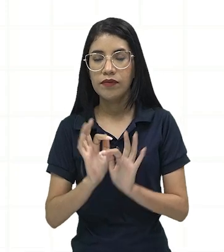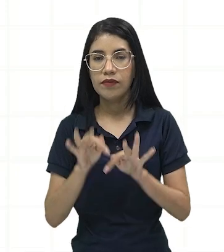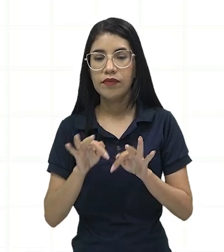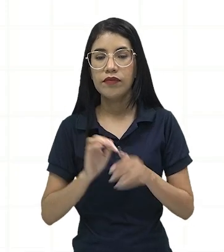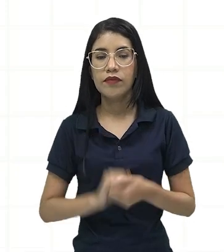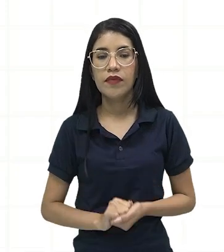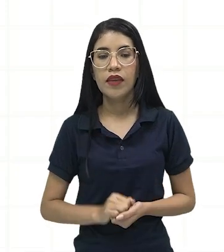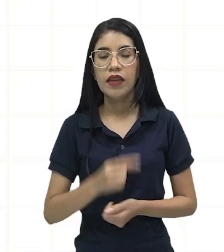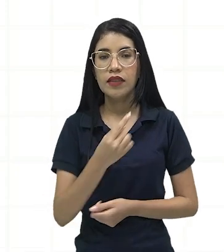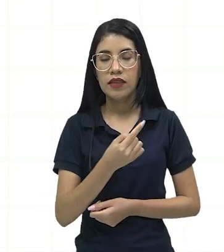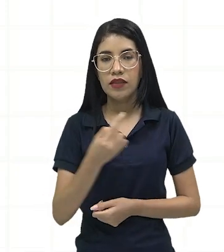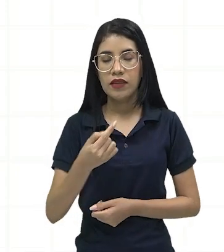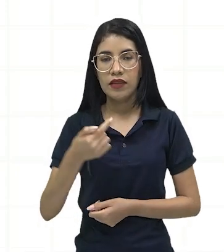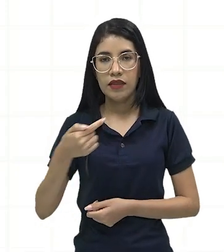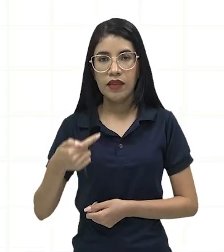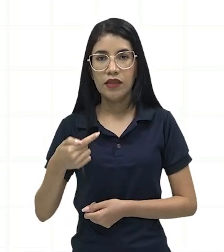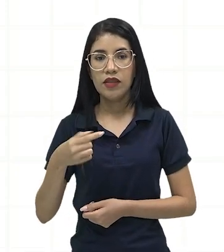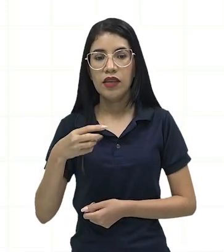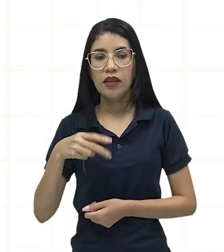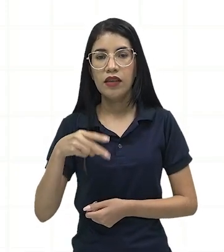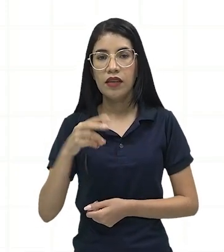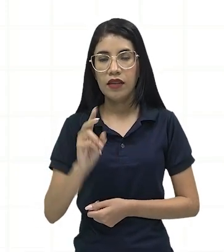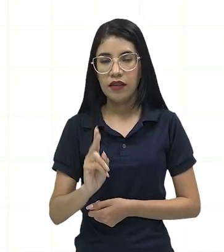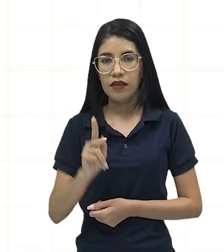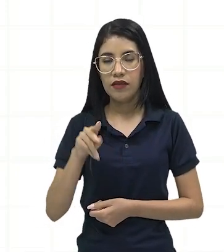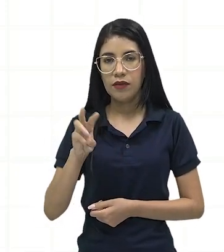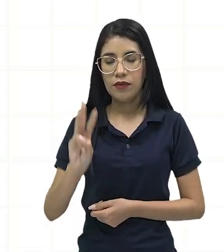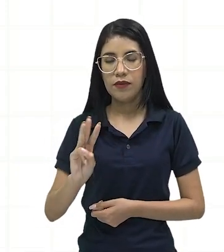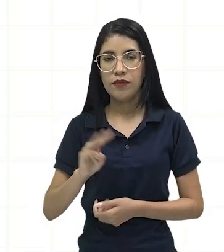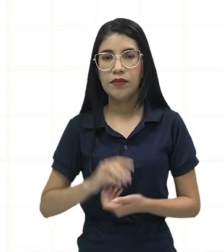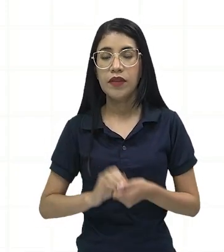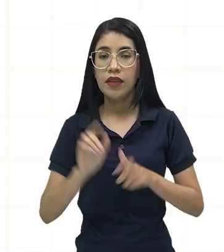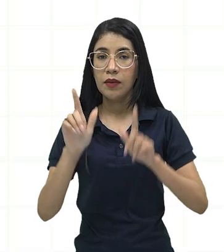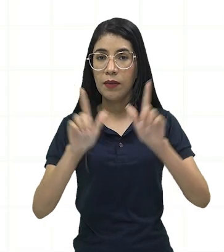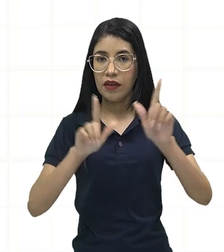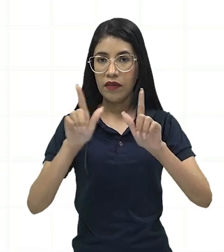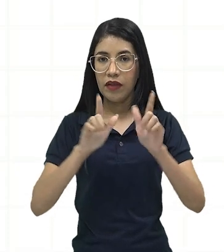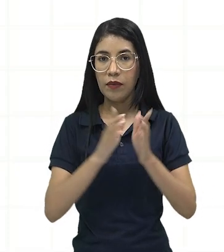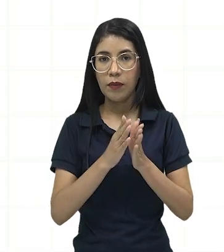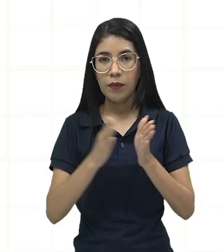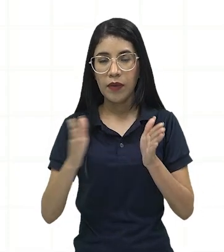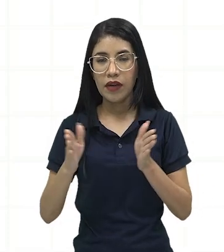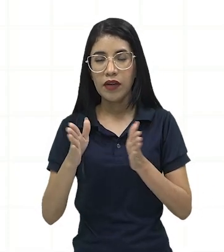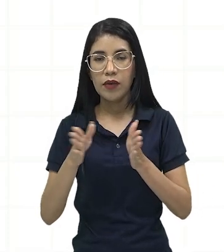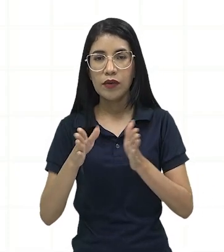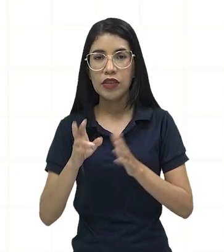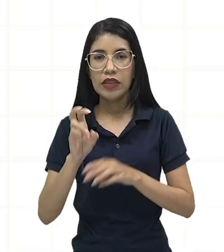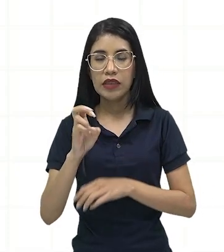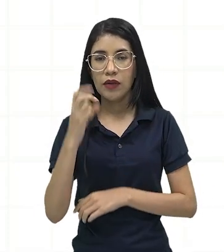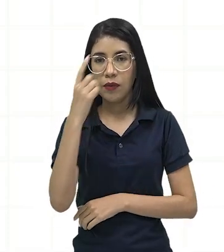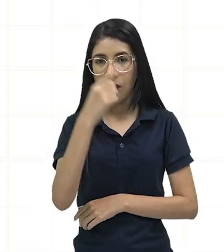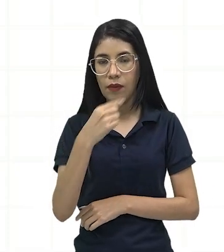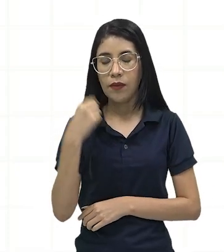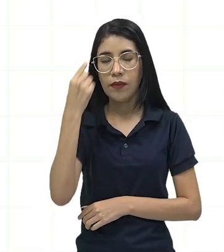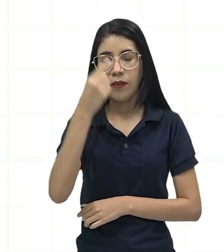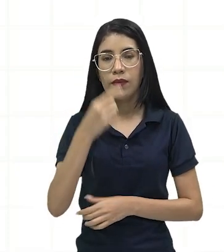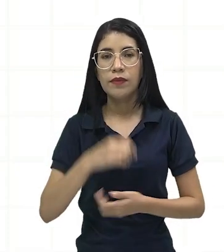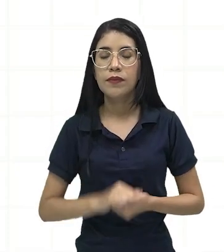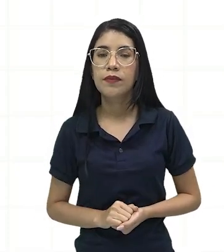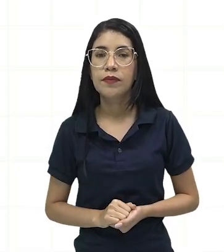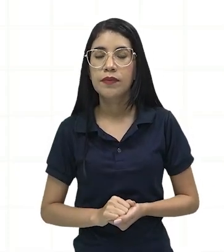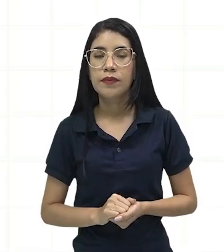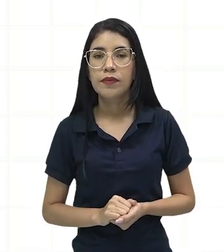0,117 quilowatts, tá? Essa TV ela vai ser utilizada aí por 5 horas. Então esse